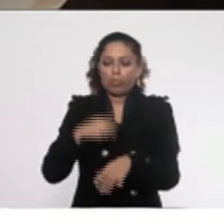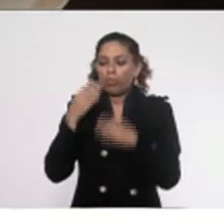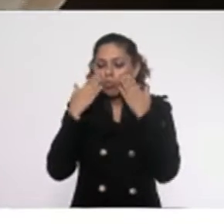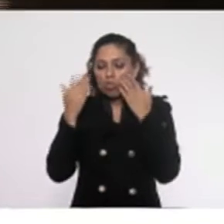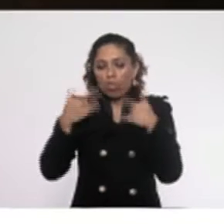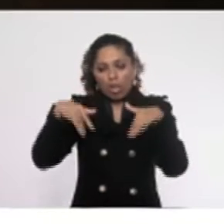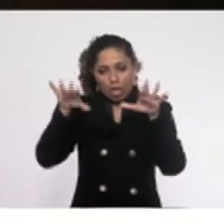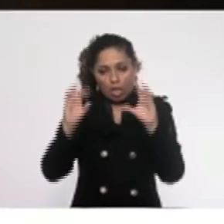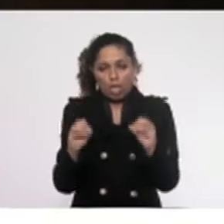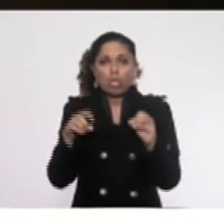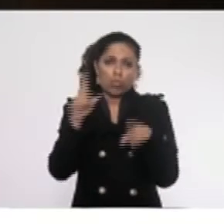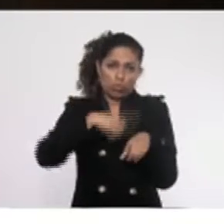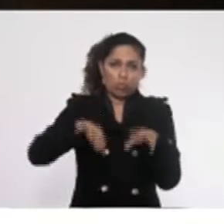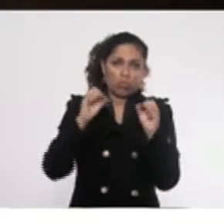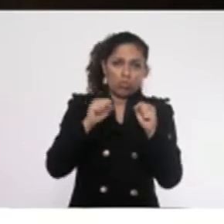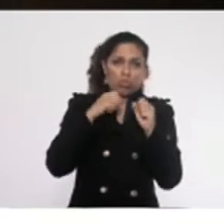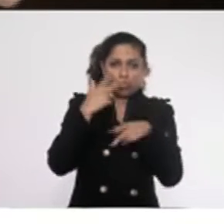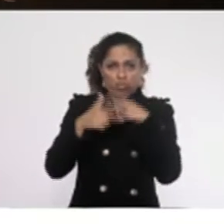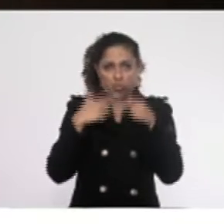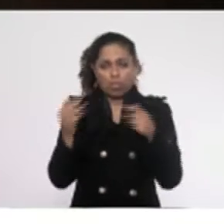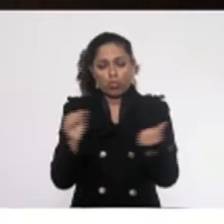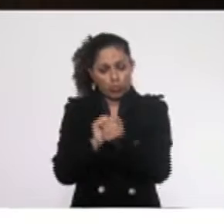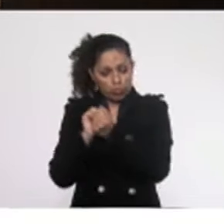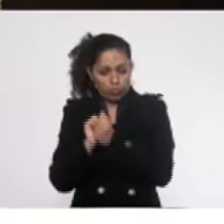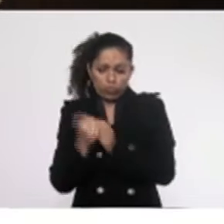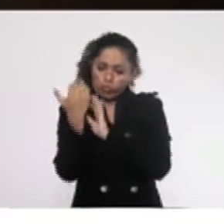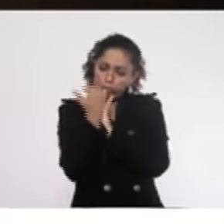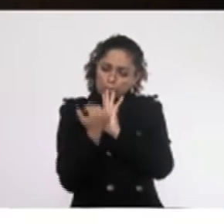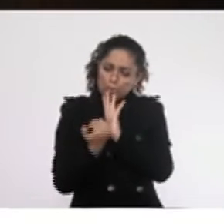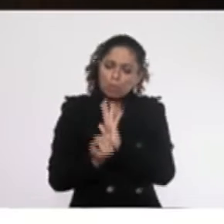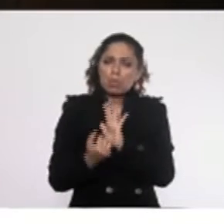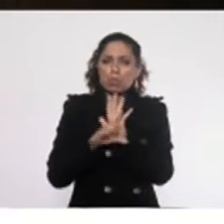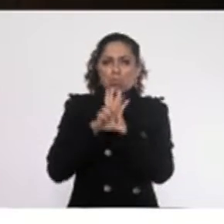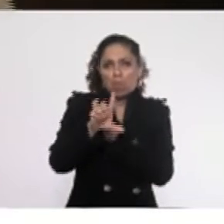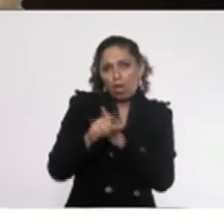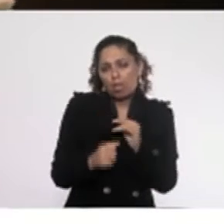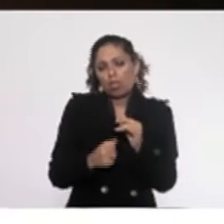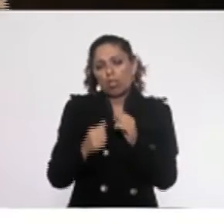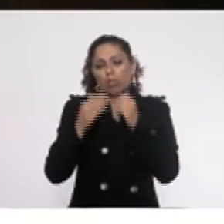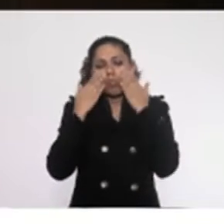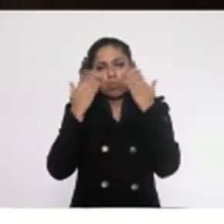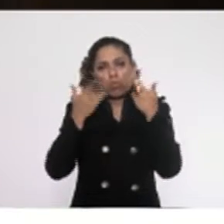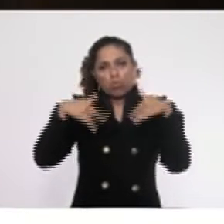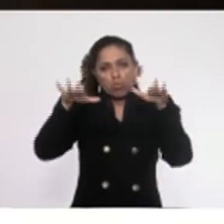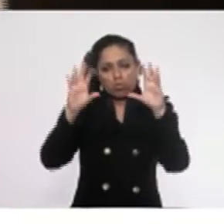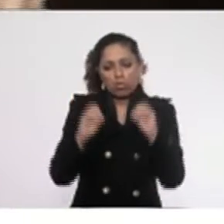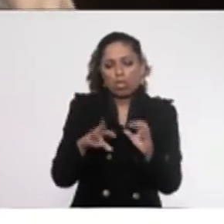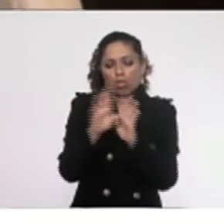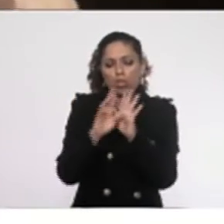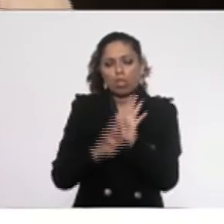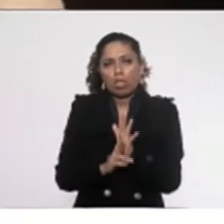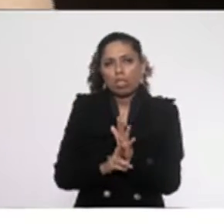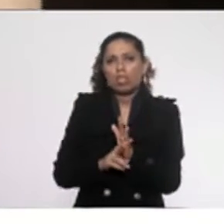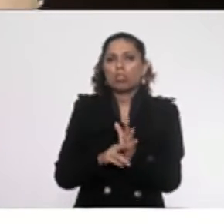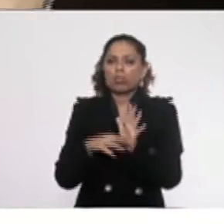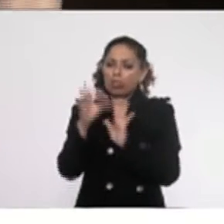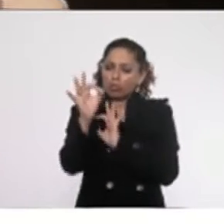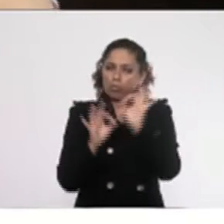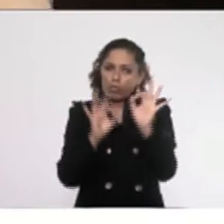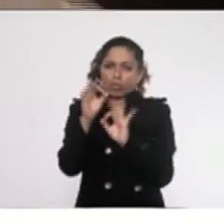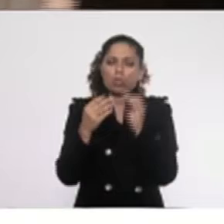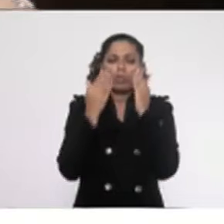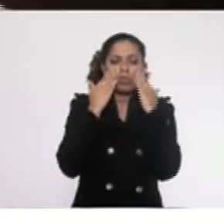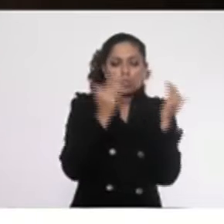transparência. Talvez possamos estabelecer até juntos um critério de maior transparência nos relatórios que compõem, que